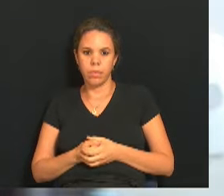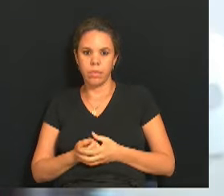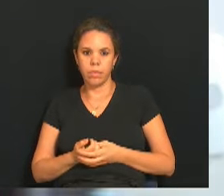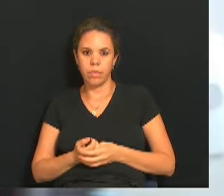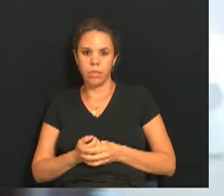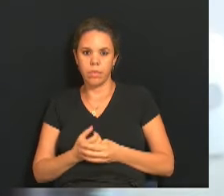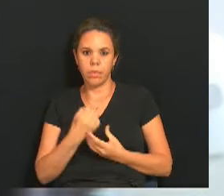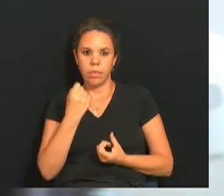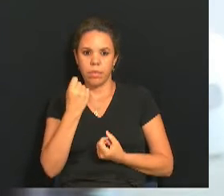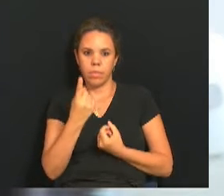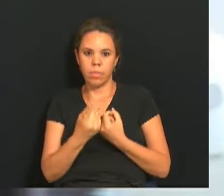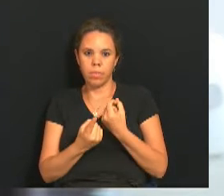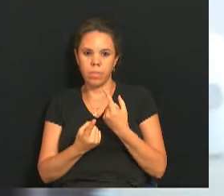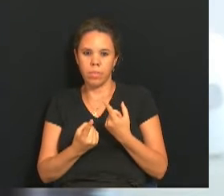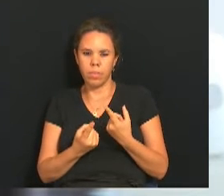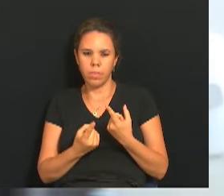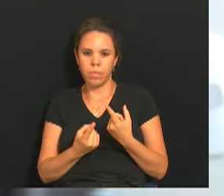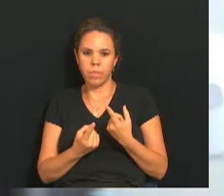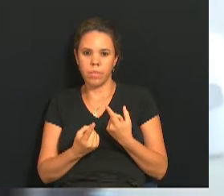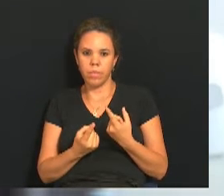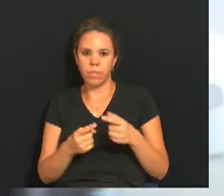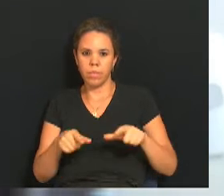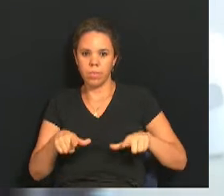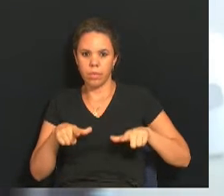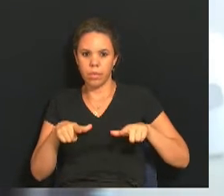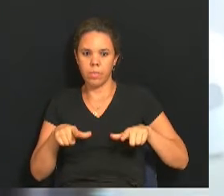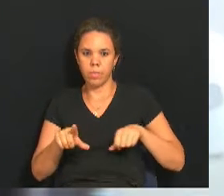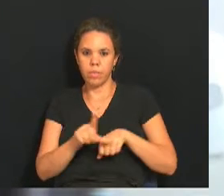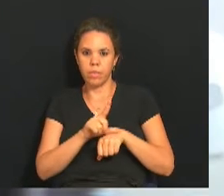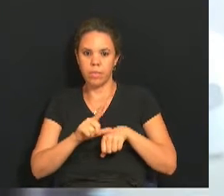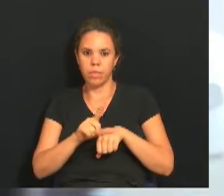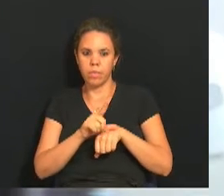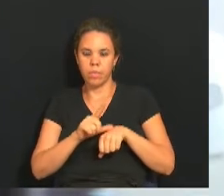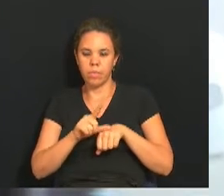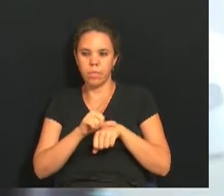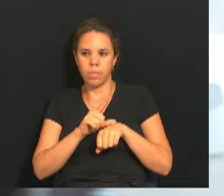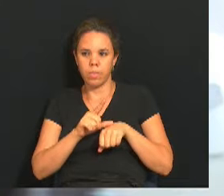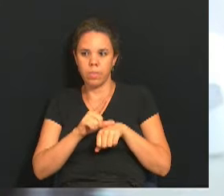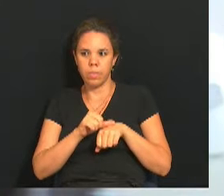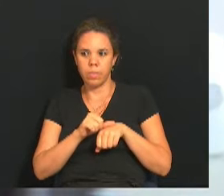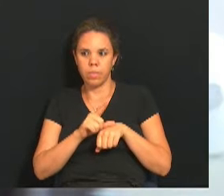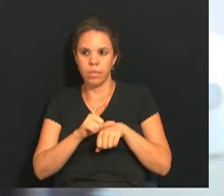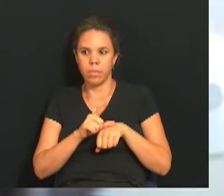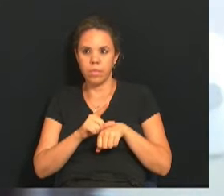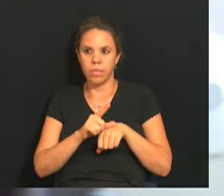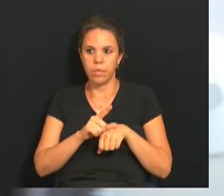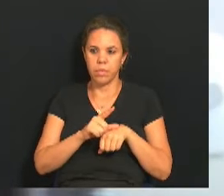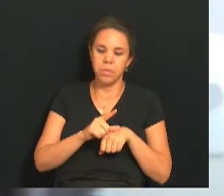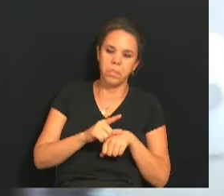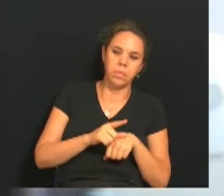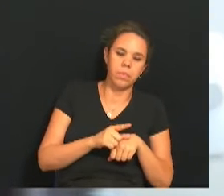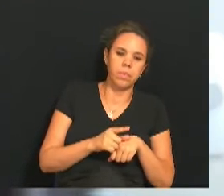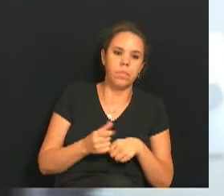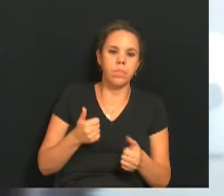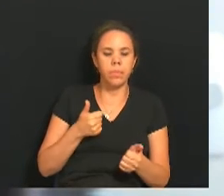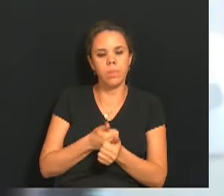Alguns desses diplomas, né, dessas legislações, eles eram mais recentes,